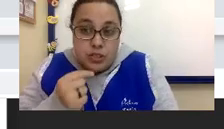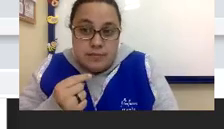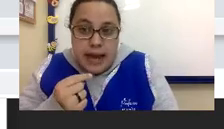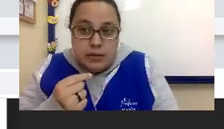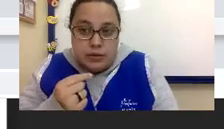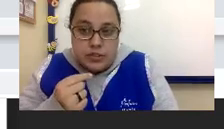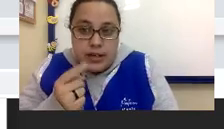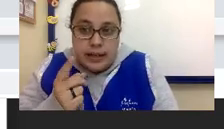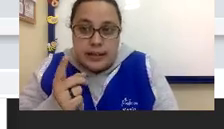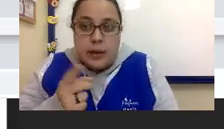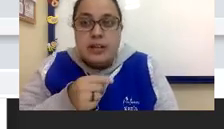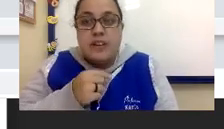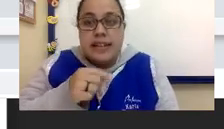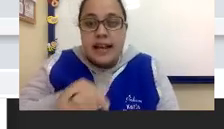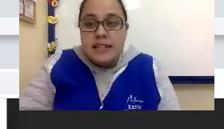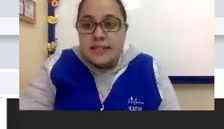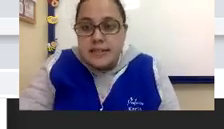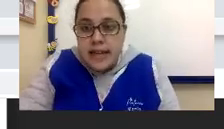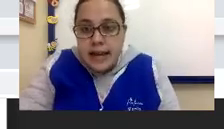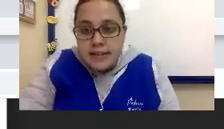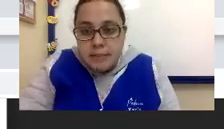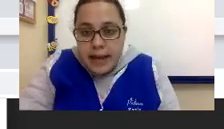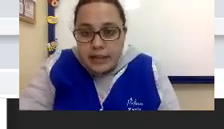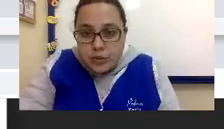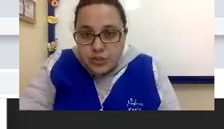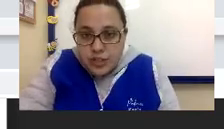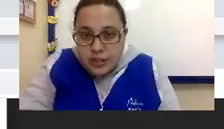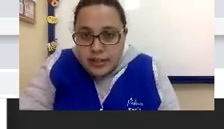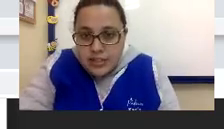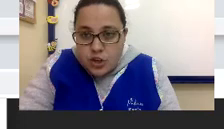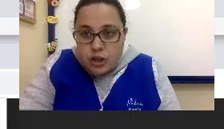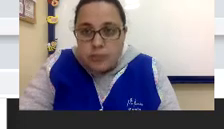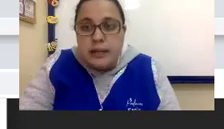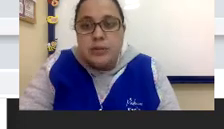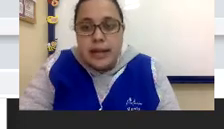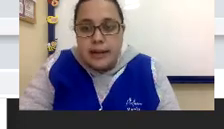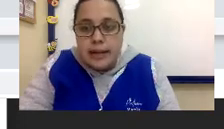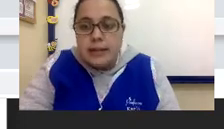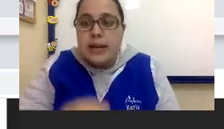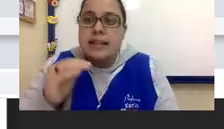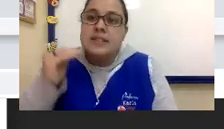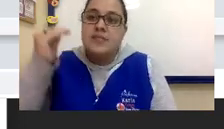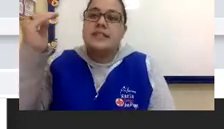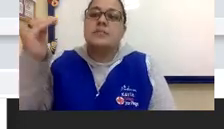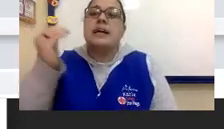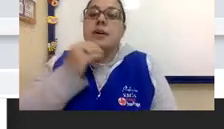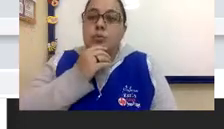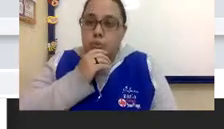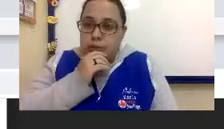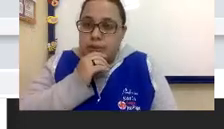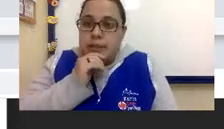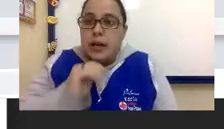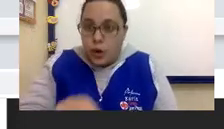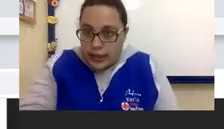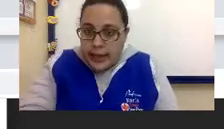mede 2 metros, então ele vai ter 6 metros desse órgão dentro dela, né? Então, ele é 3 vezes mais a